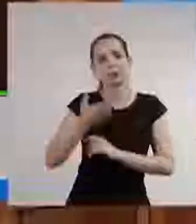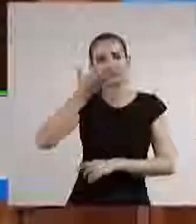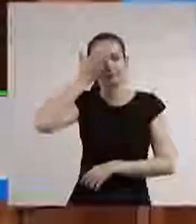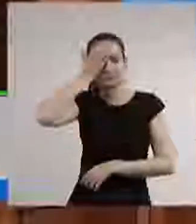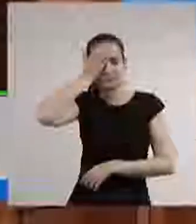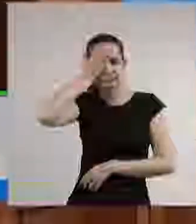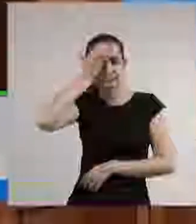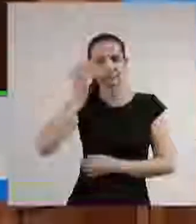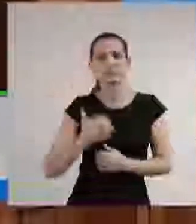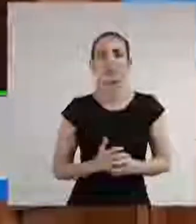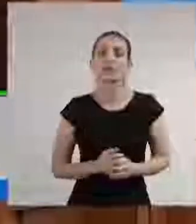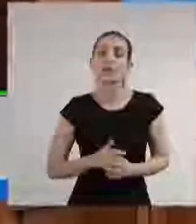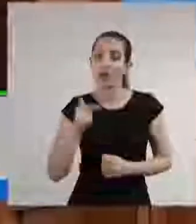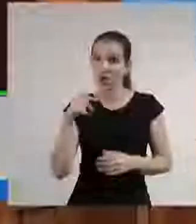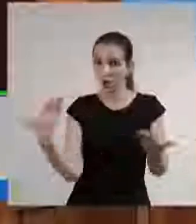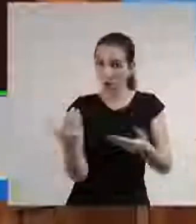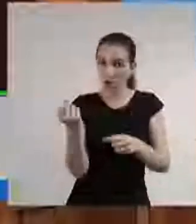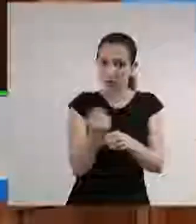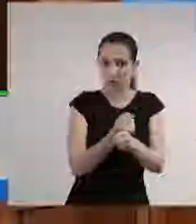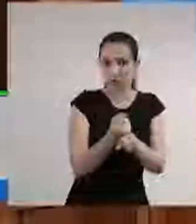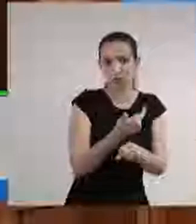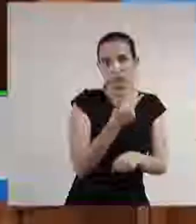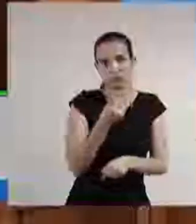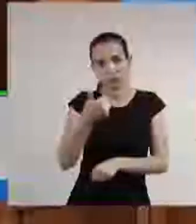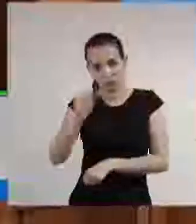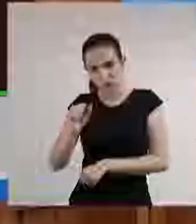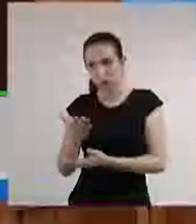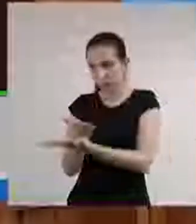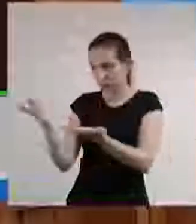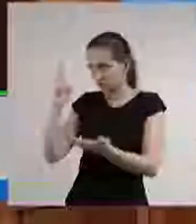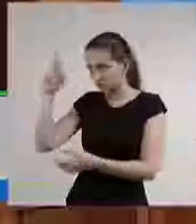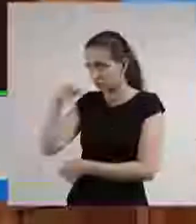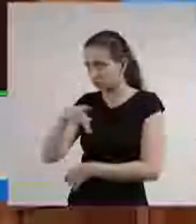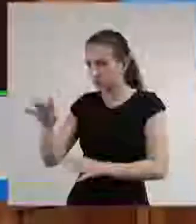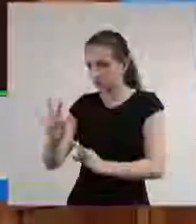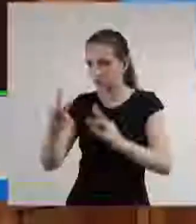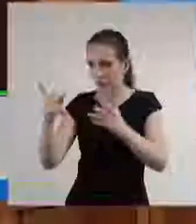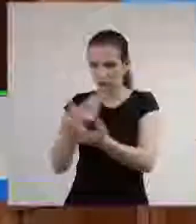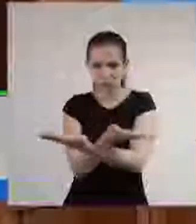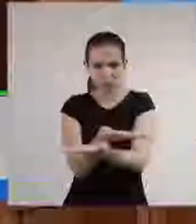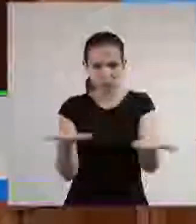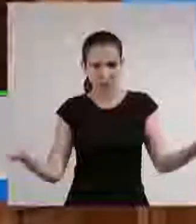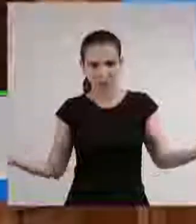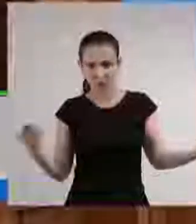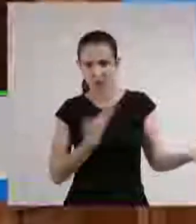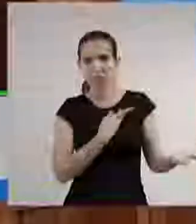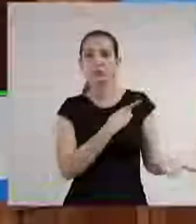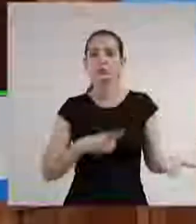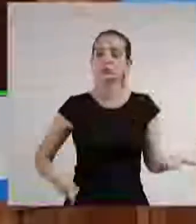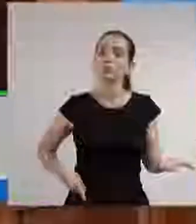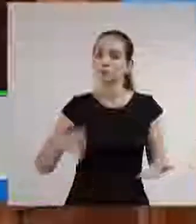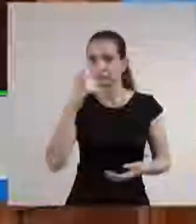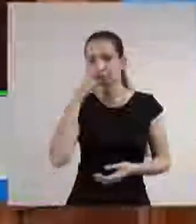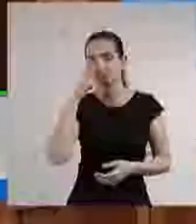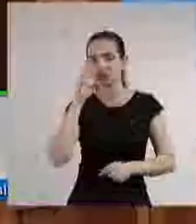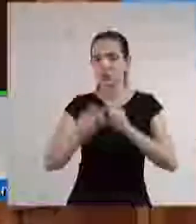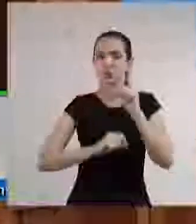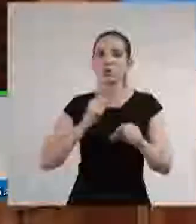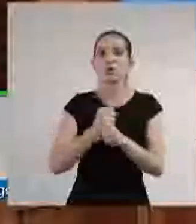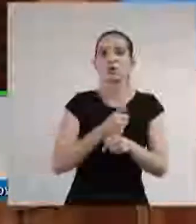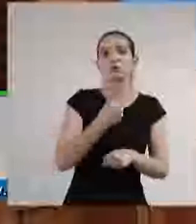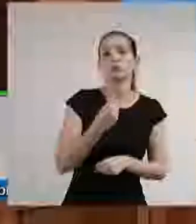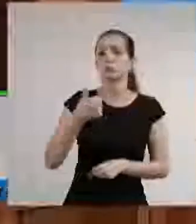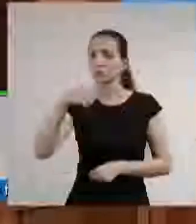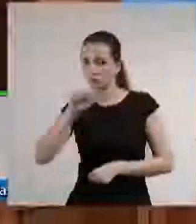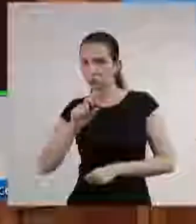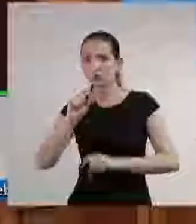ano de 2018, senhor presidente, demais colegas, deputados, a imprensa, todos que aqui nos prestigiam, em